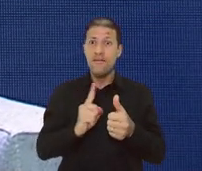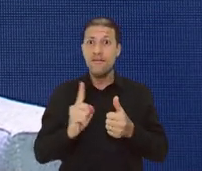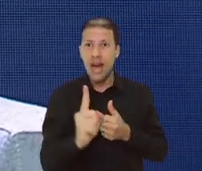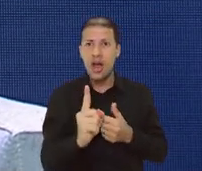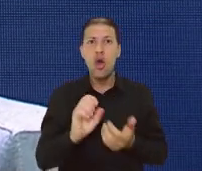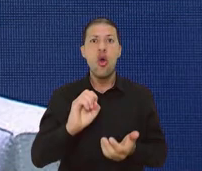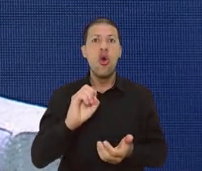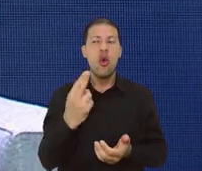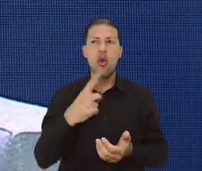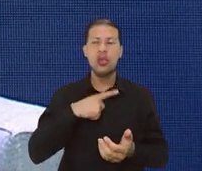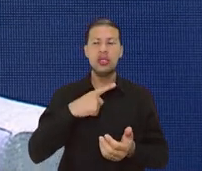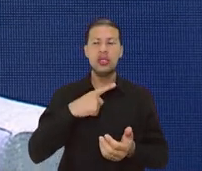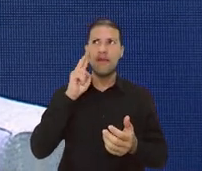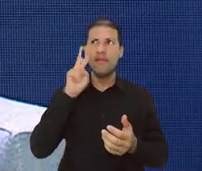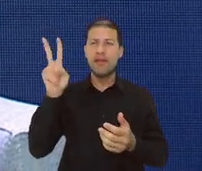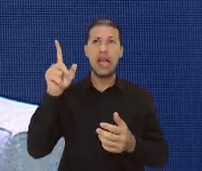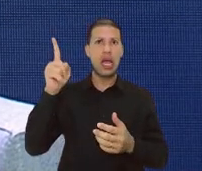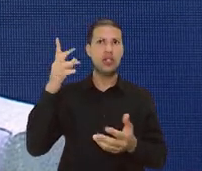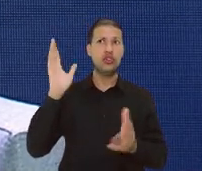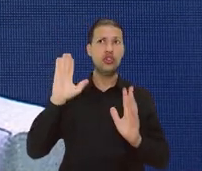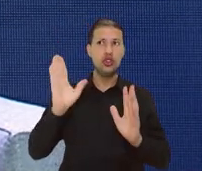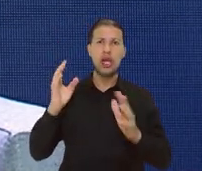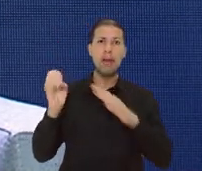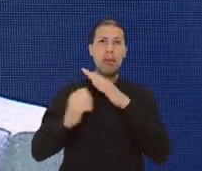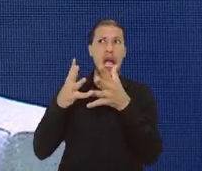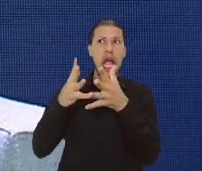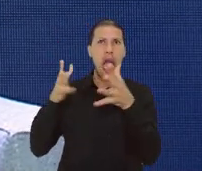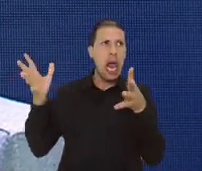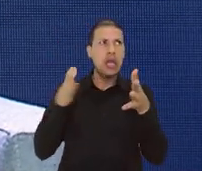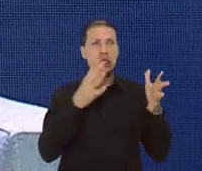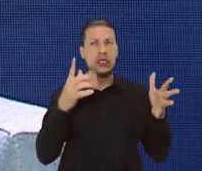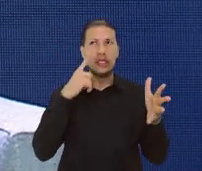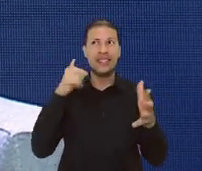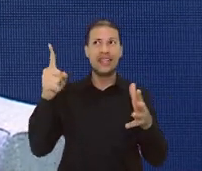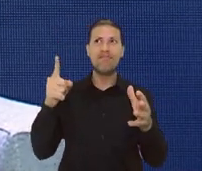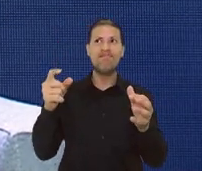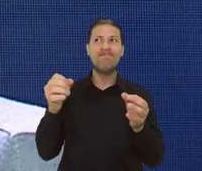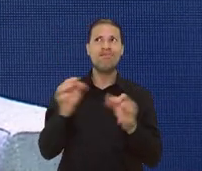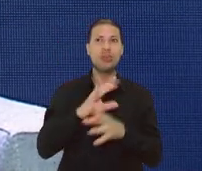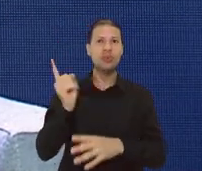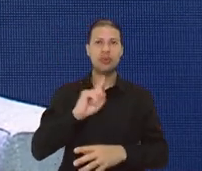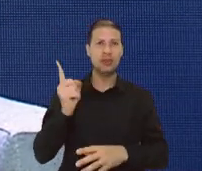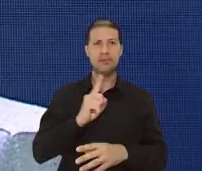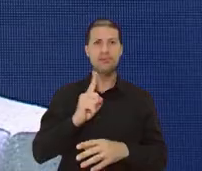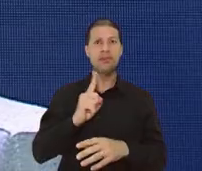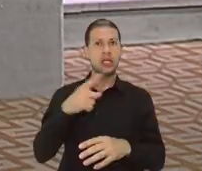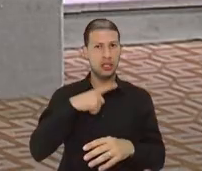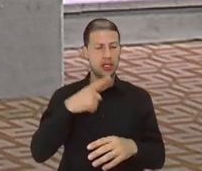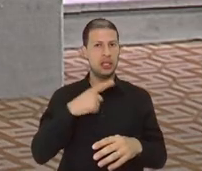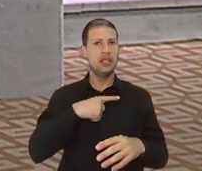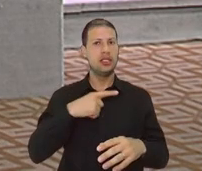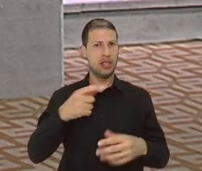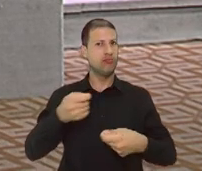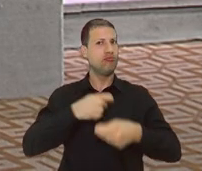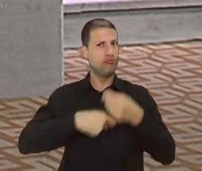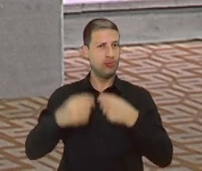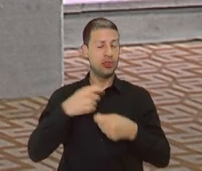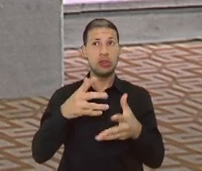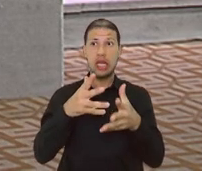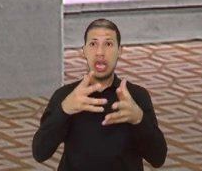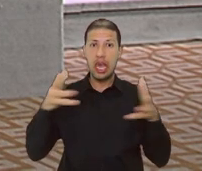em grandes players que não estão preparados para essa discussão ele vai ter um negócio muito grande lá na frente Então vale a pena